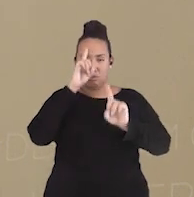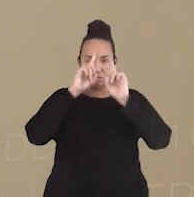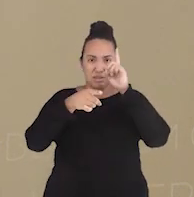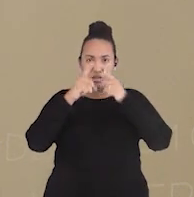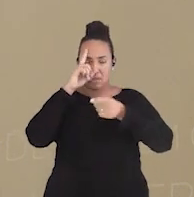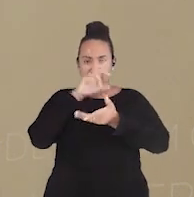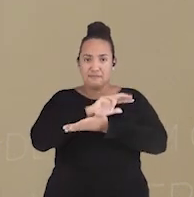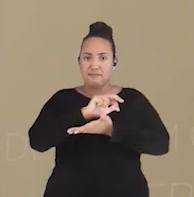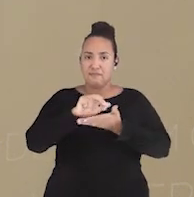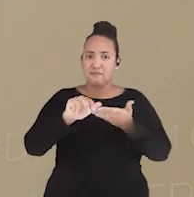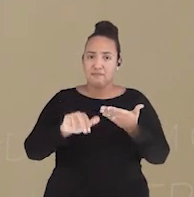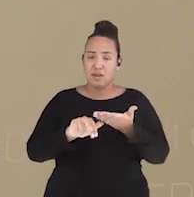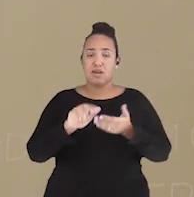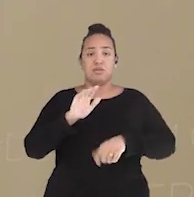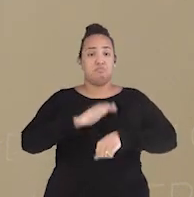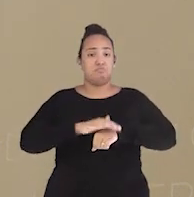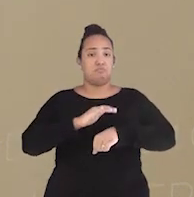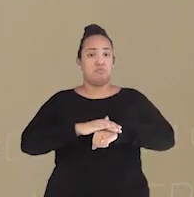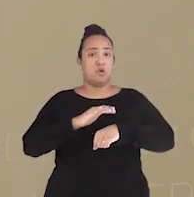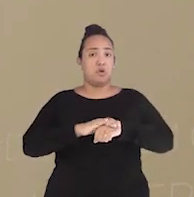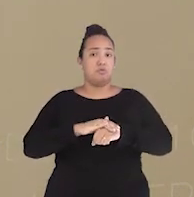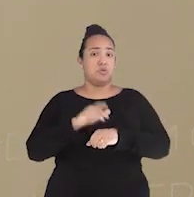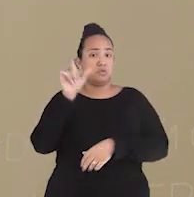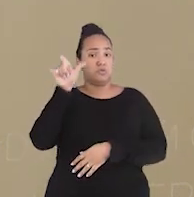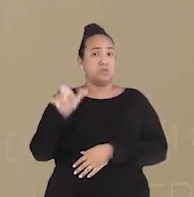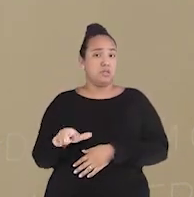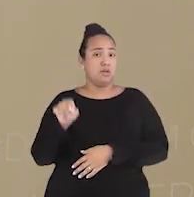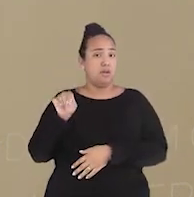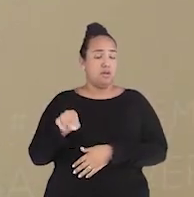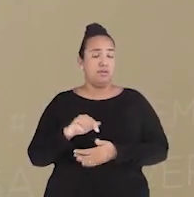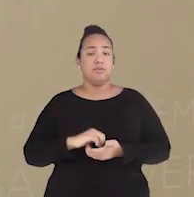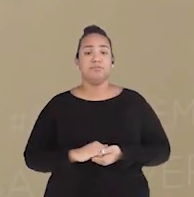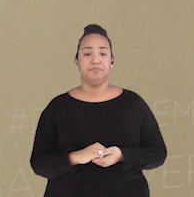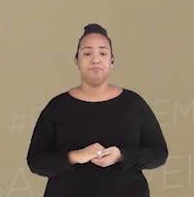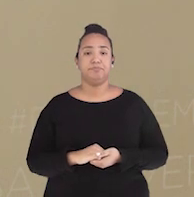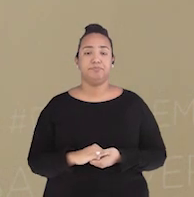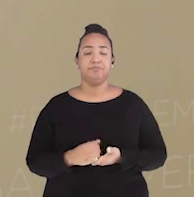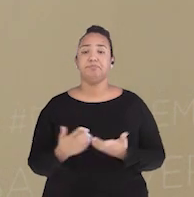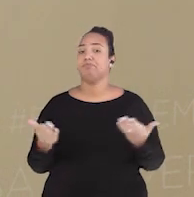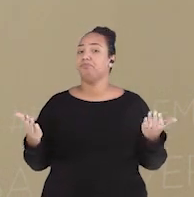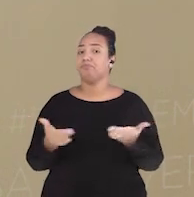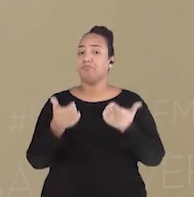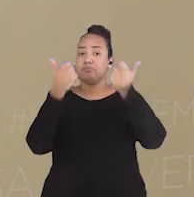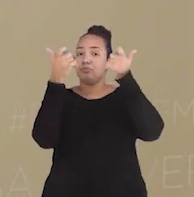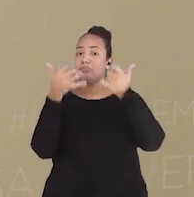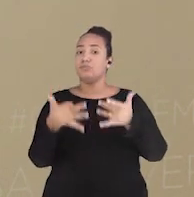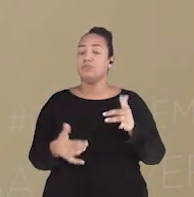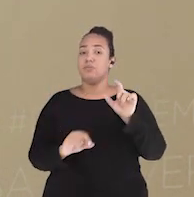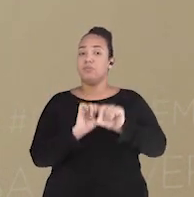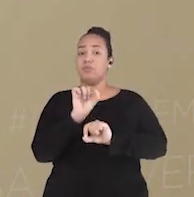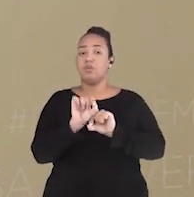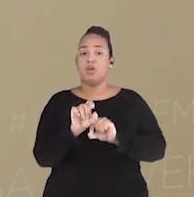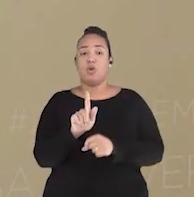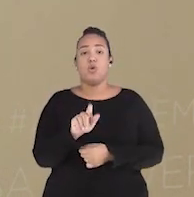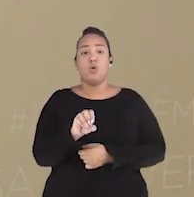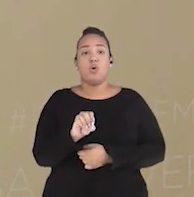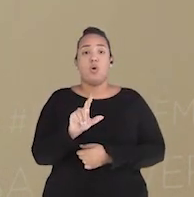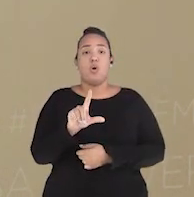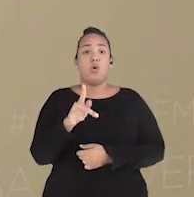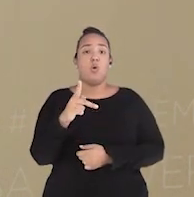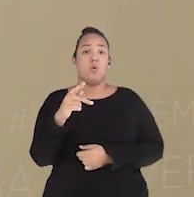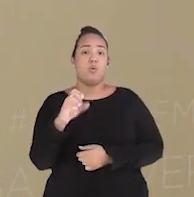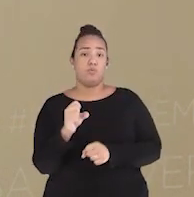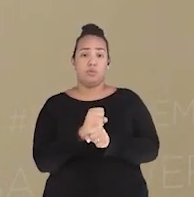suas mãos, não nas mãos do Estado ou de algum grupo político. Agora vamos falar sobre o golpe integralista de dezembro